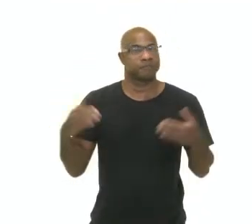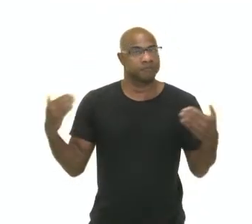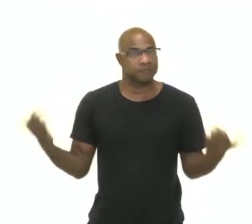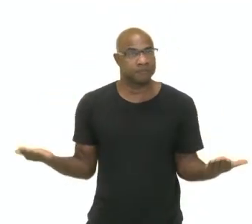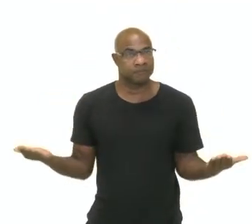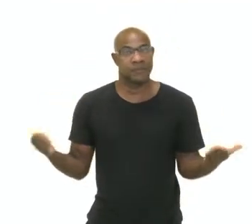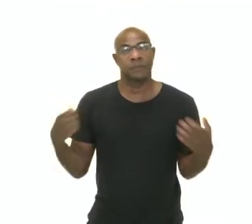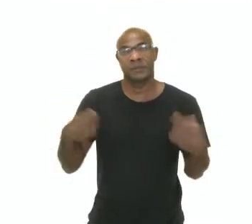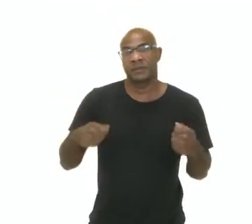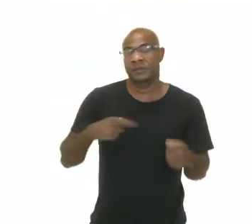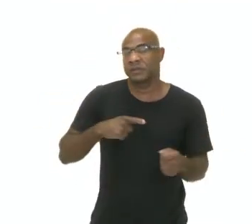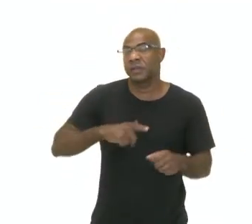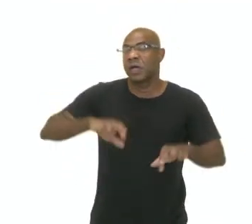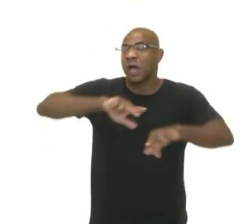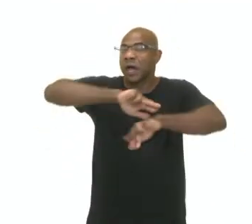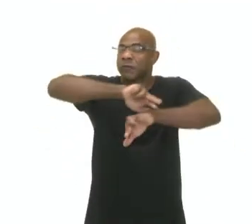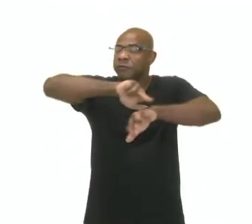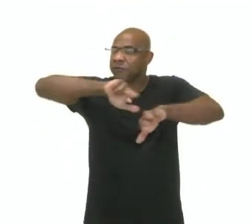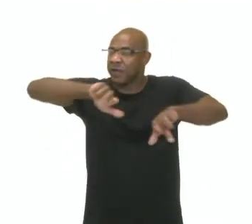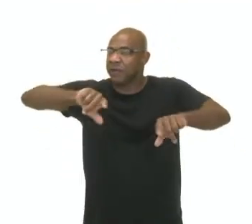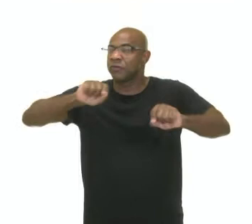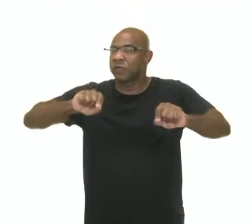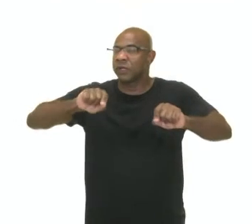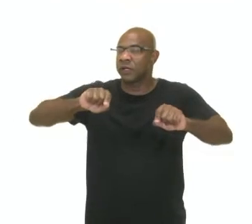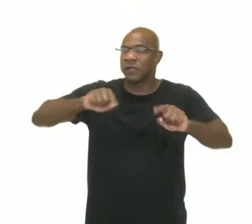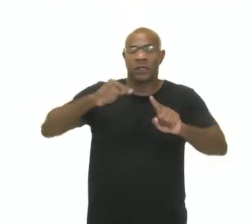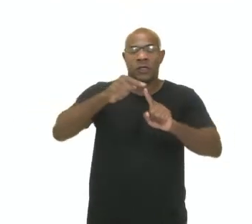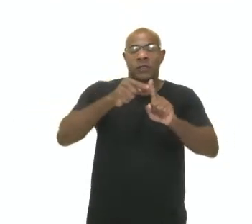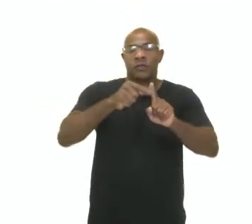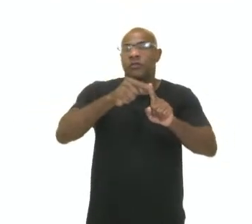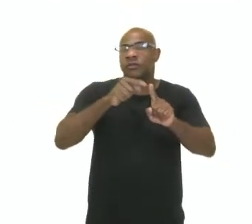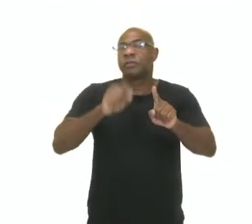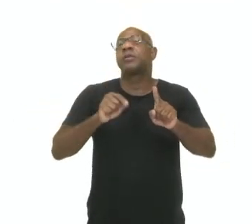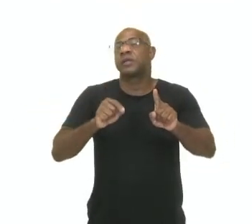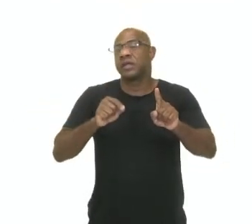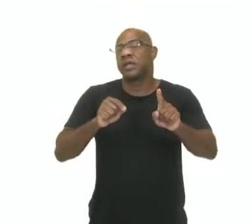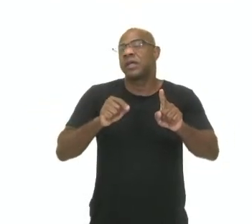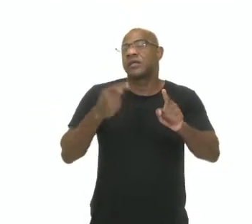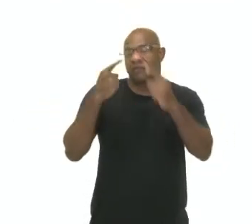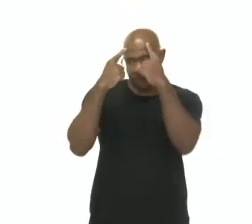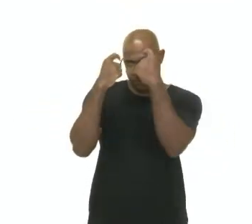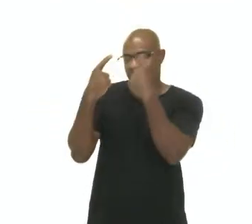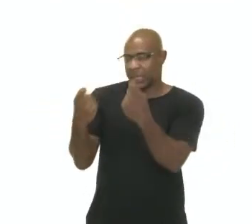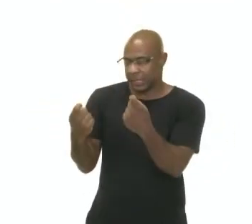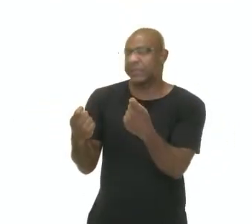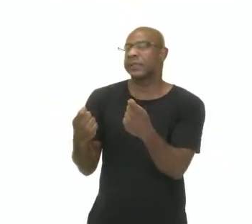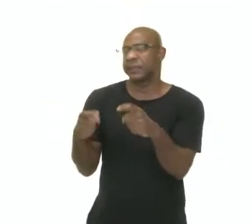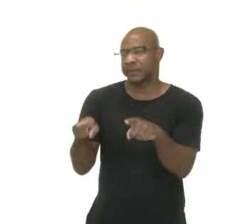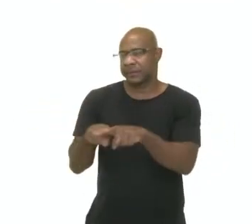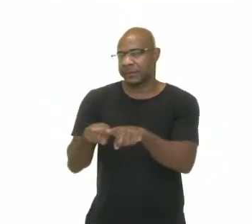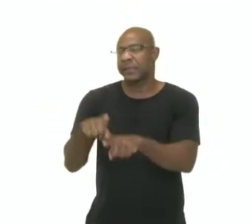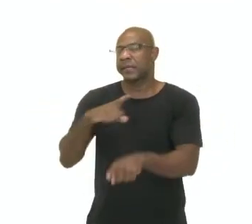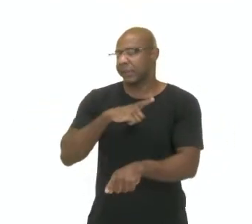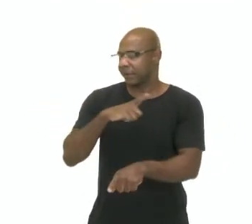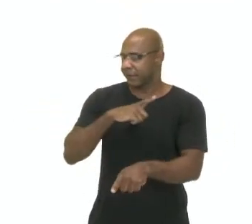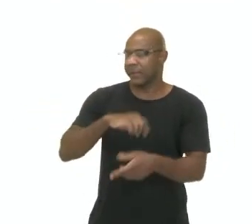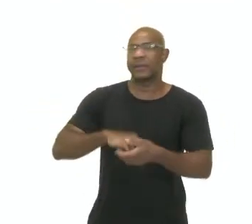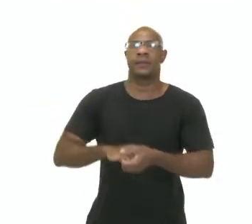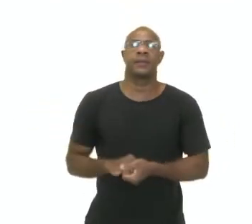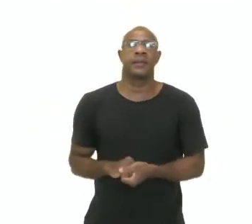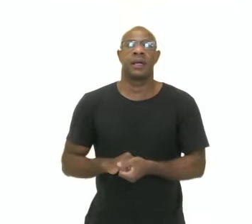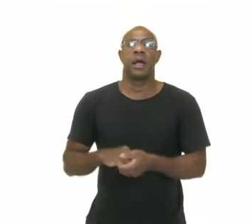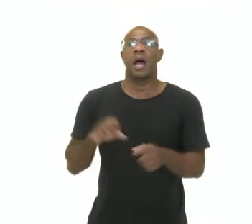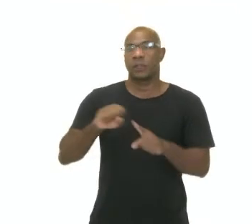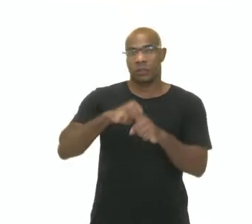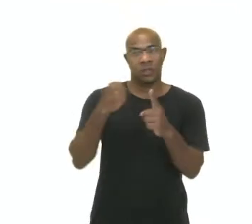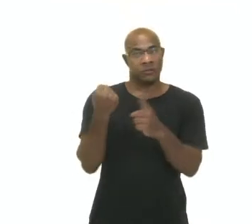as diferentes formas de violência, que vão além da violência física. A sociologia possui uma importante contribuição